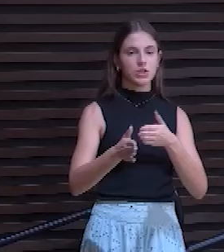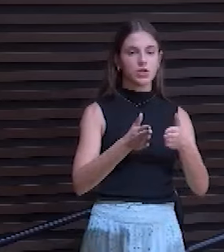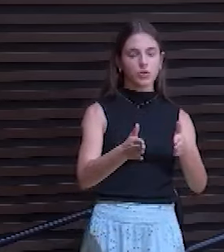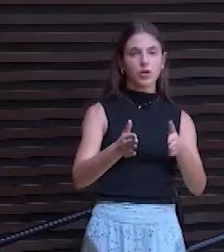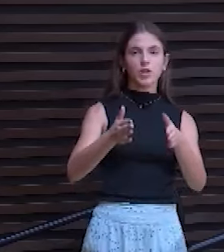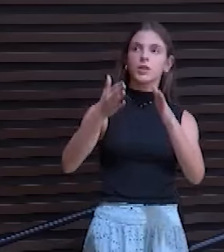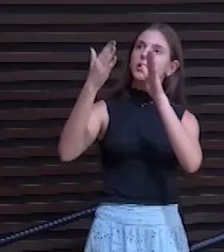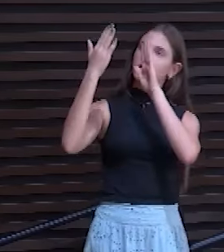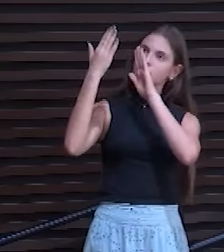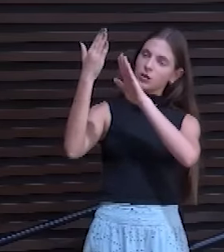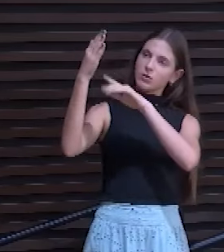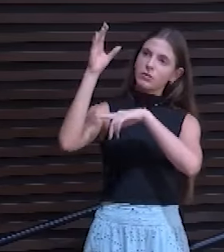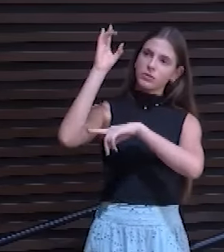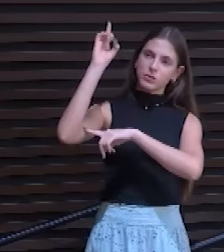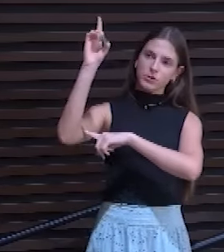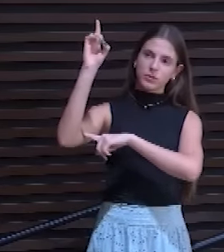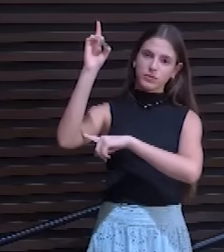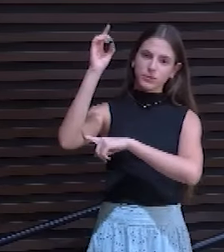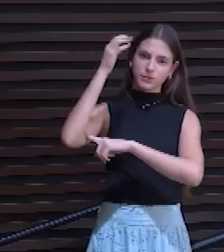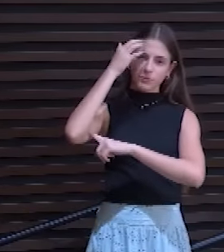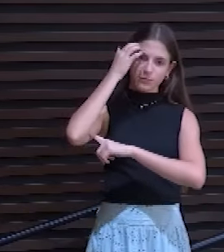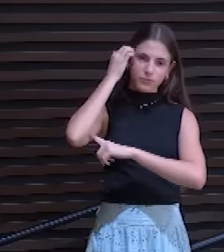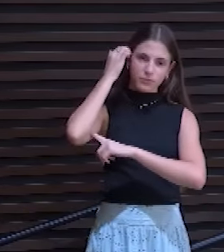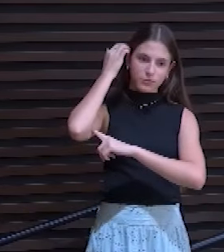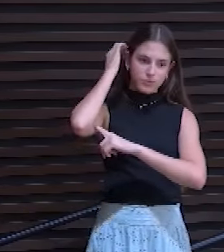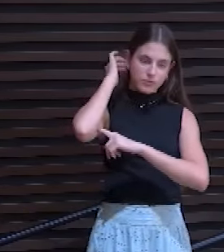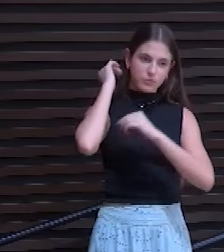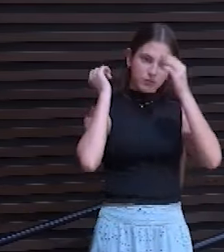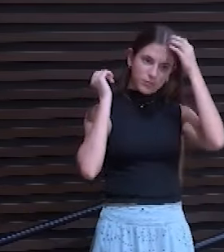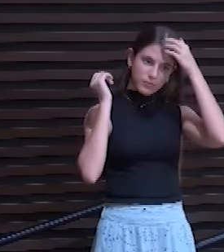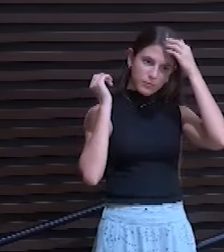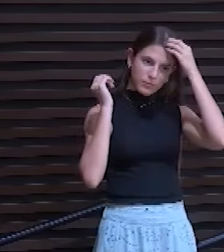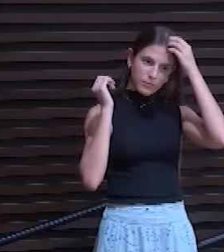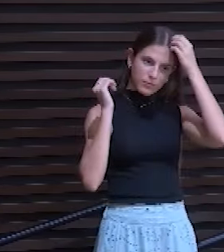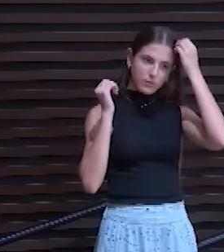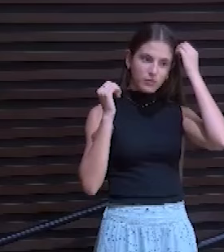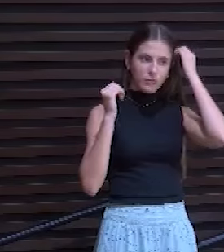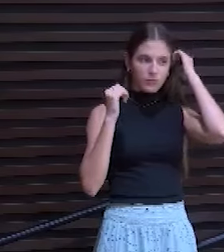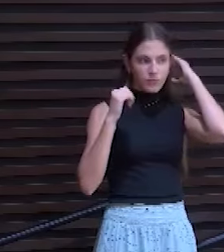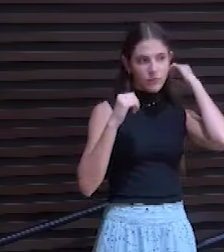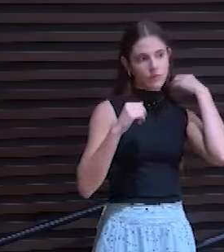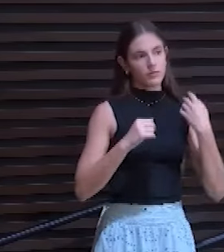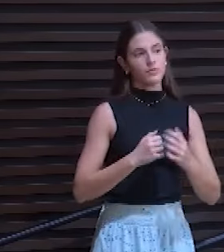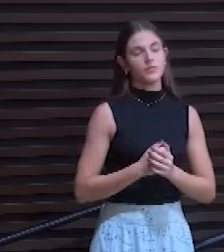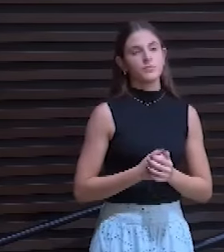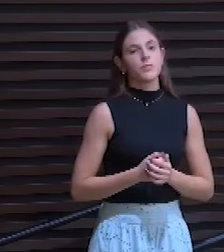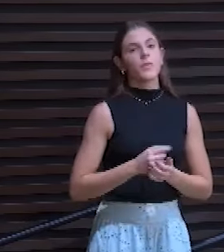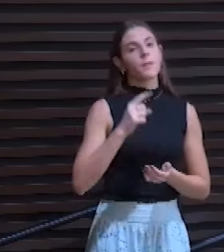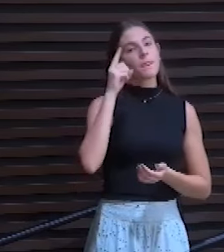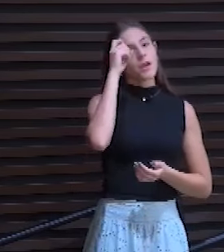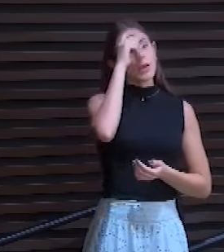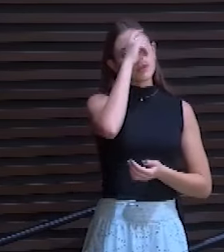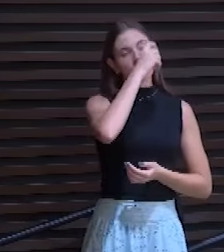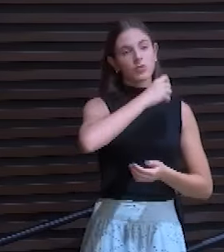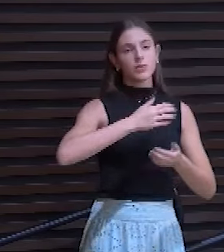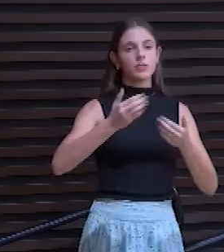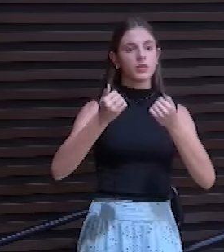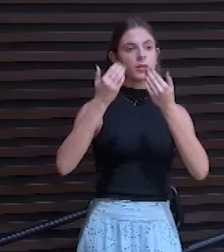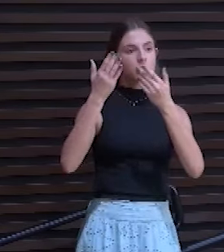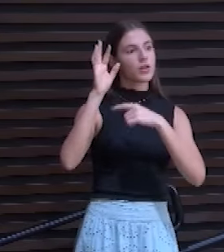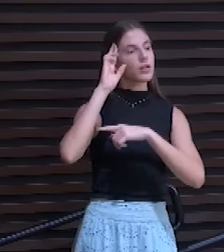mais pura verdade. Por isso que entregar Não é fácil. Há muitos anos atrás eu ouvi o